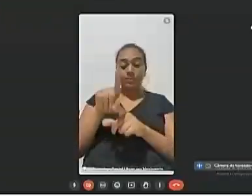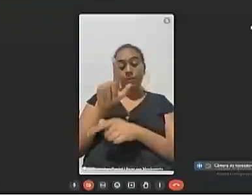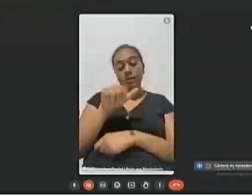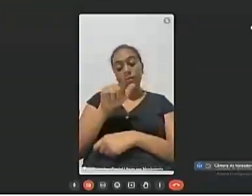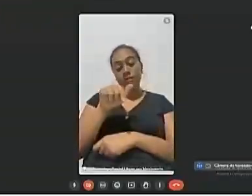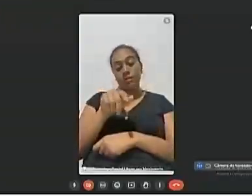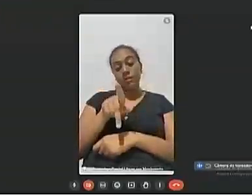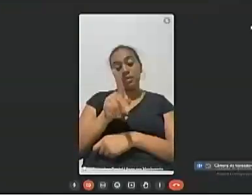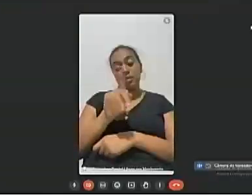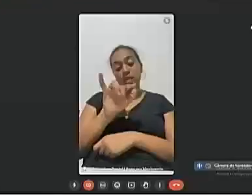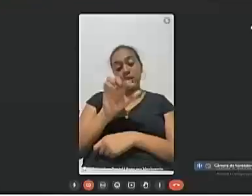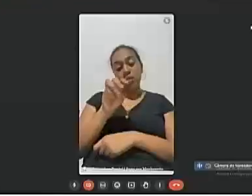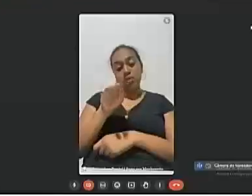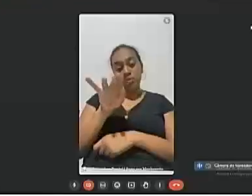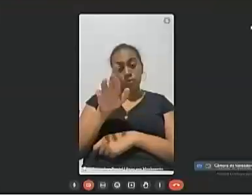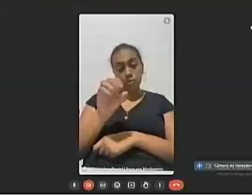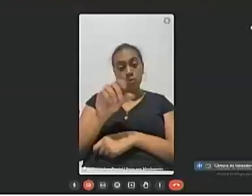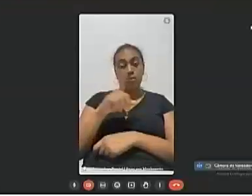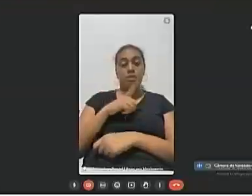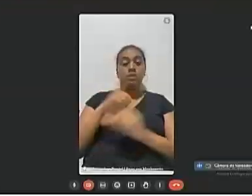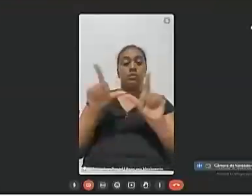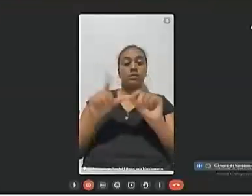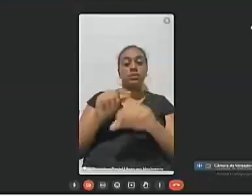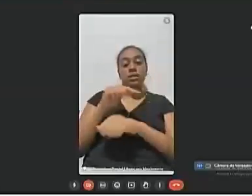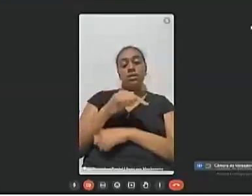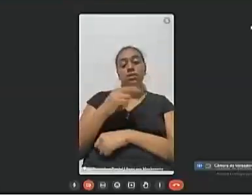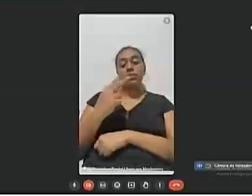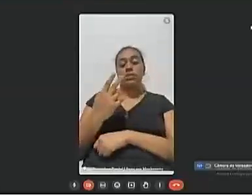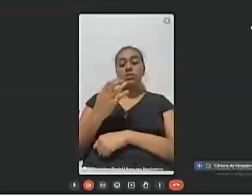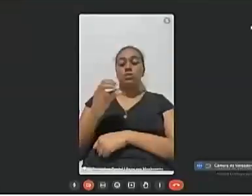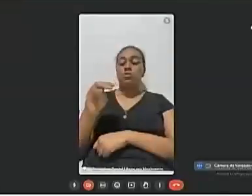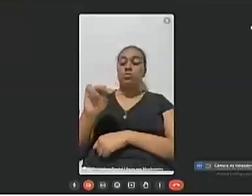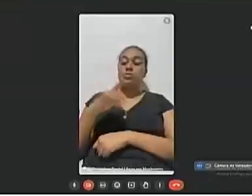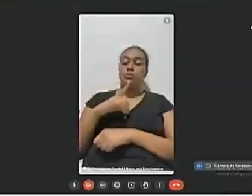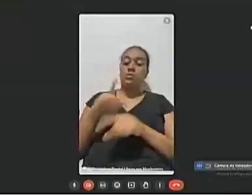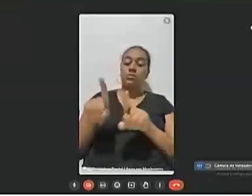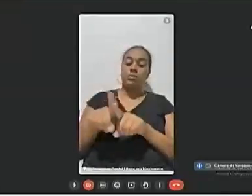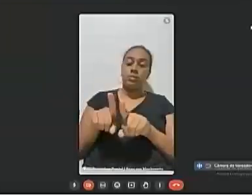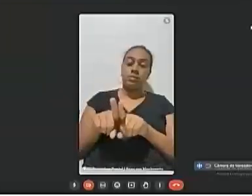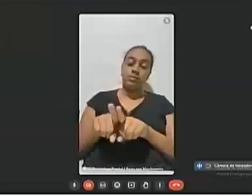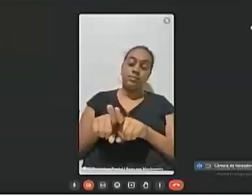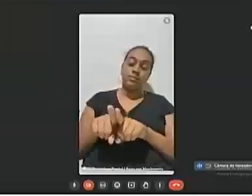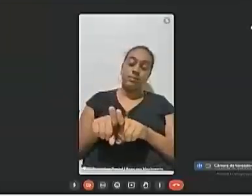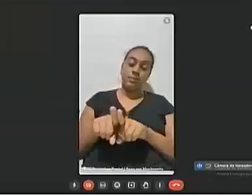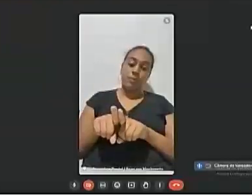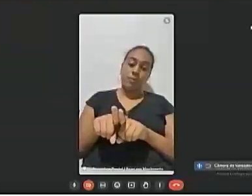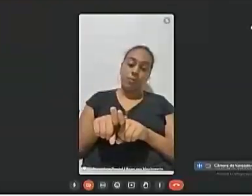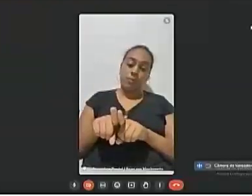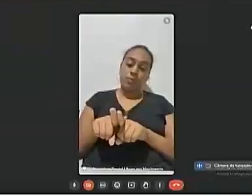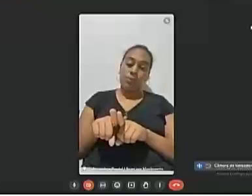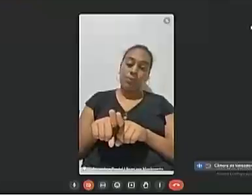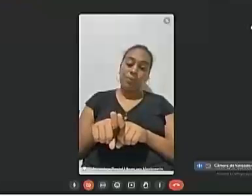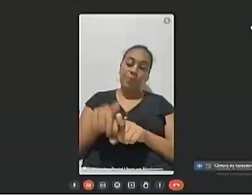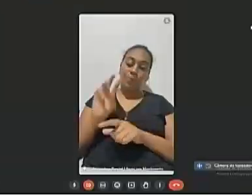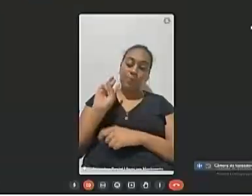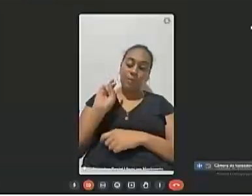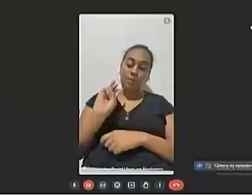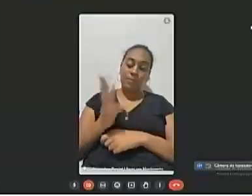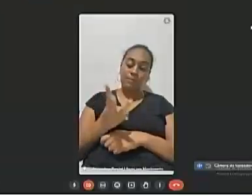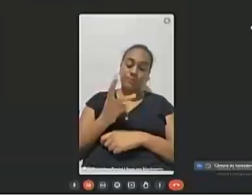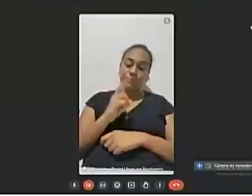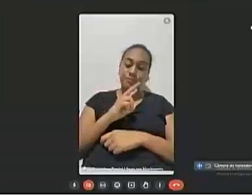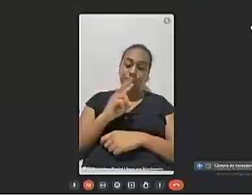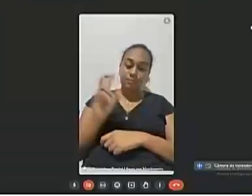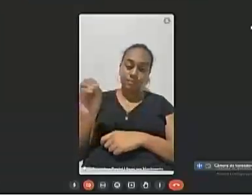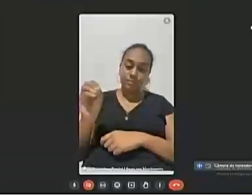função amarela rebaixaria 72 centímetros da cheia de 83 aqui, ó. Para 3.500, que é a vazão